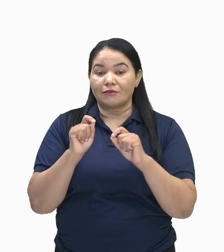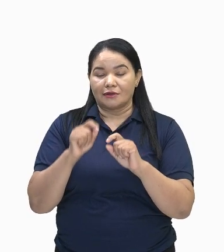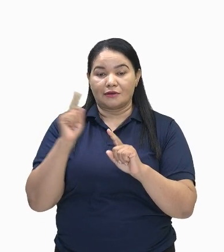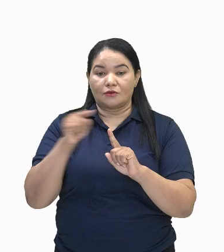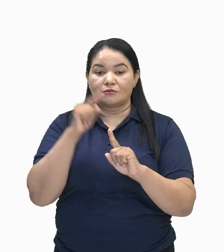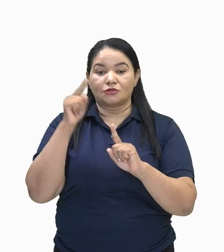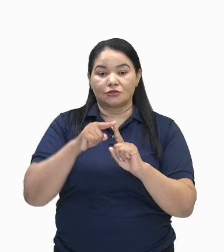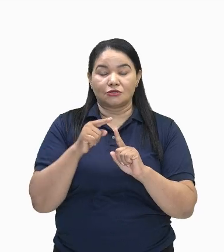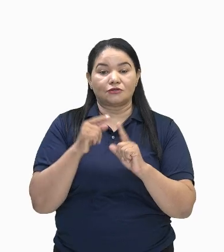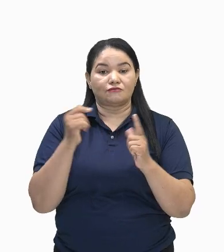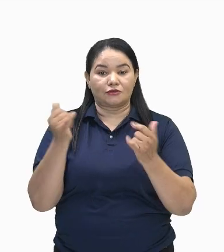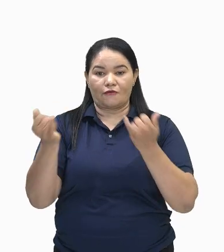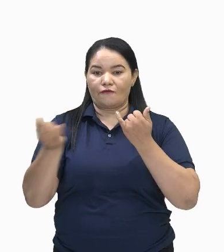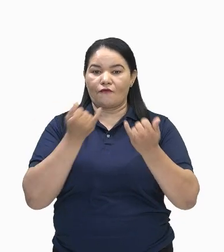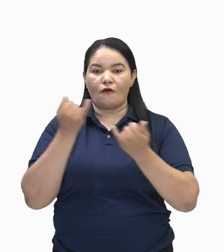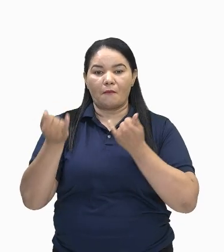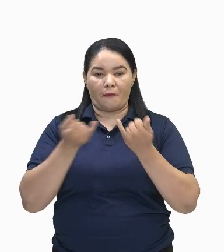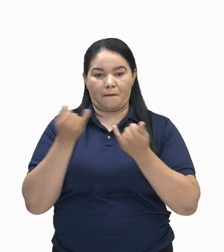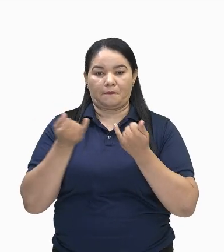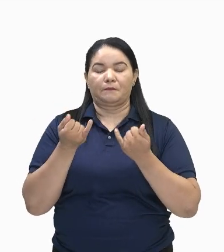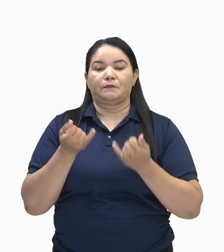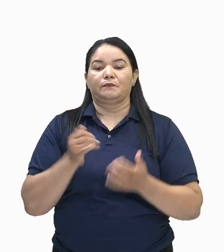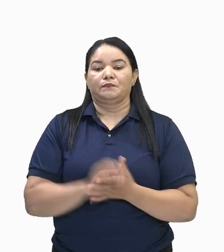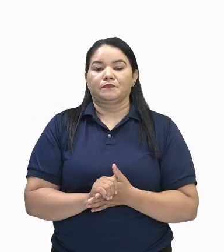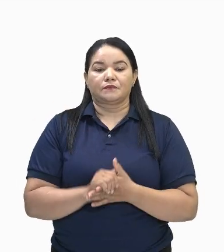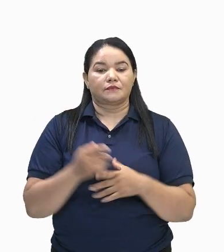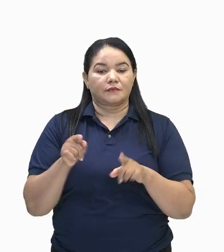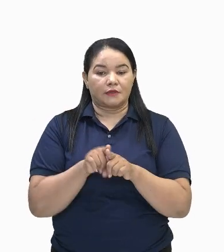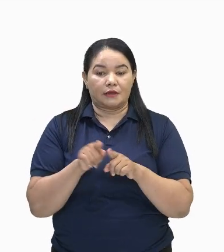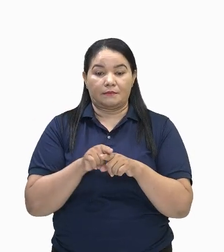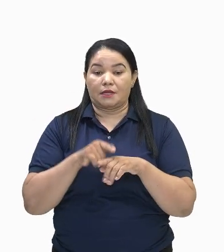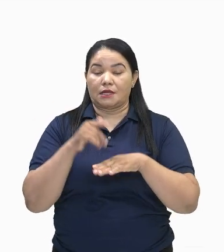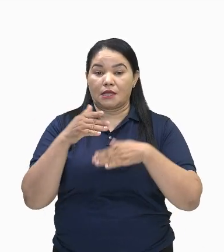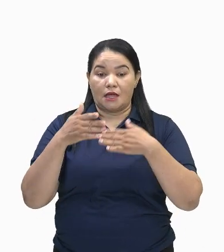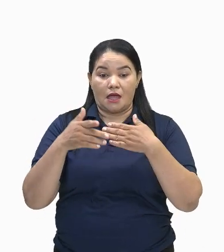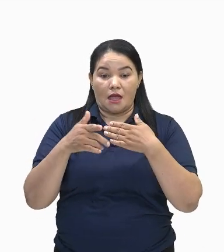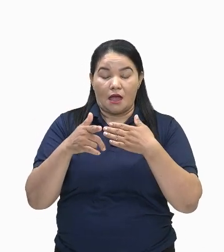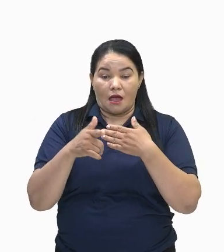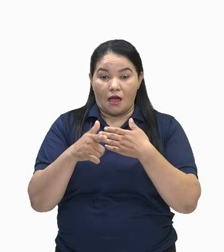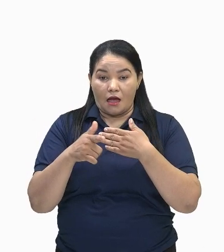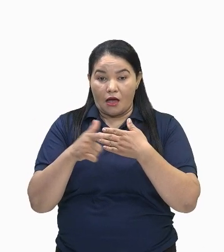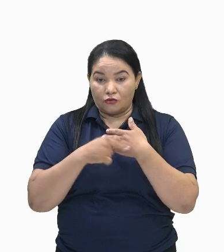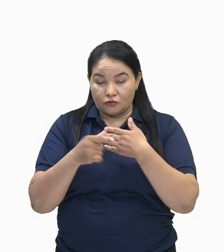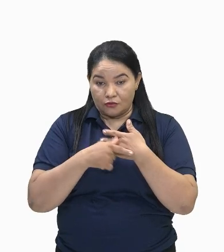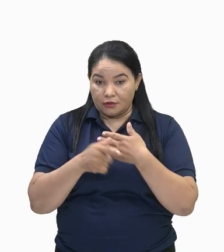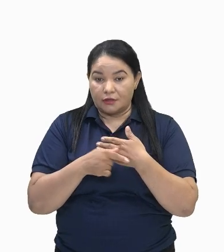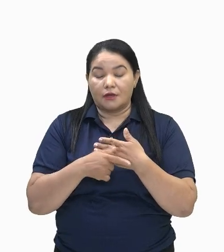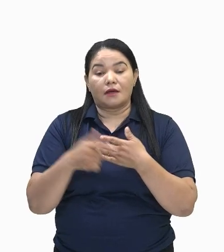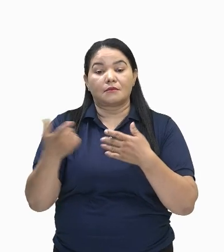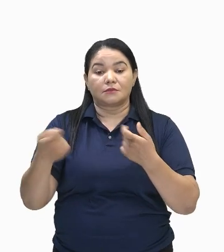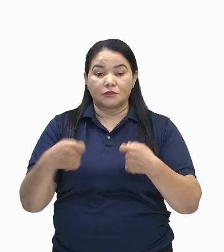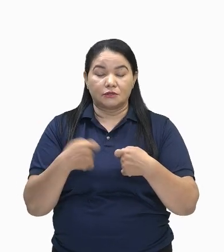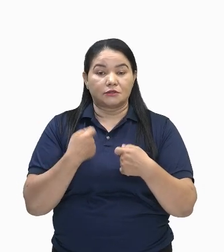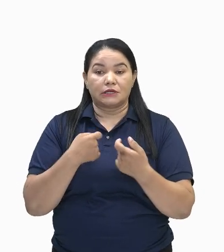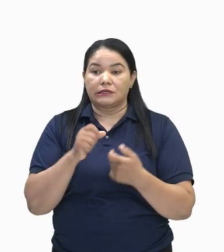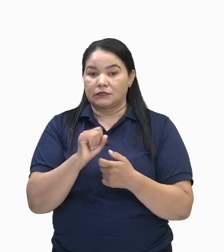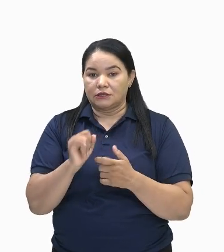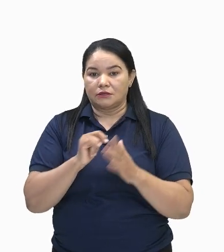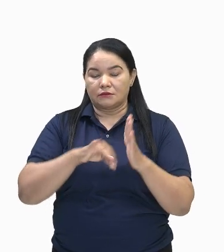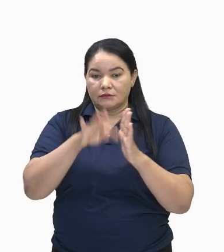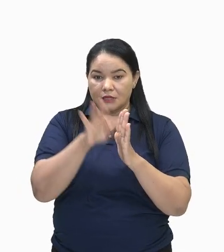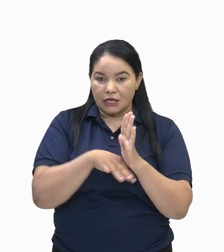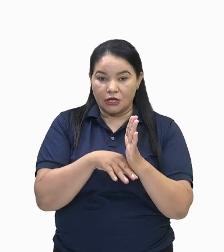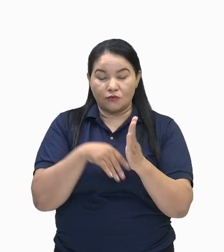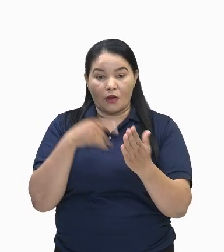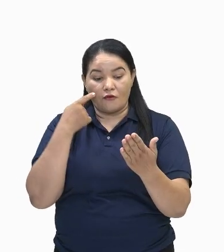informar. A autoria tem que ser identificada. Se você encontrar um texto que não